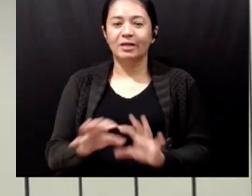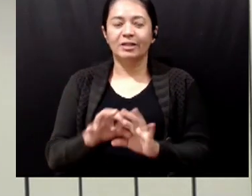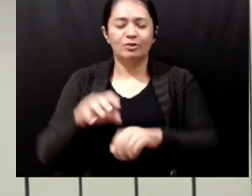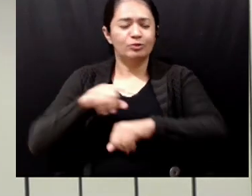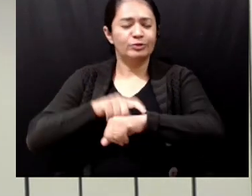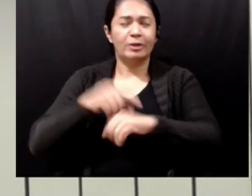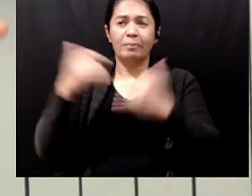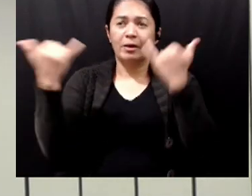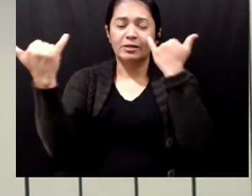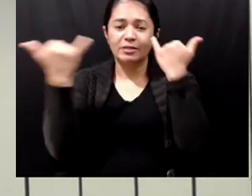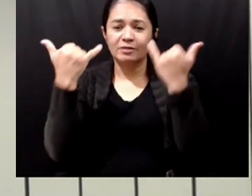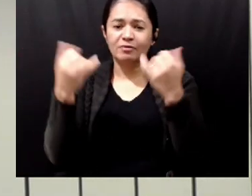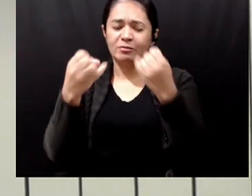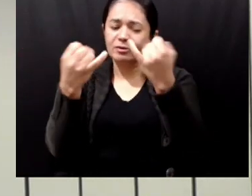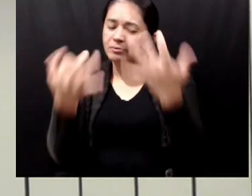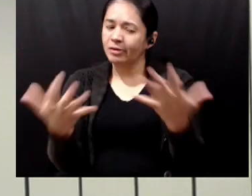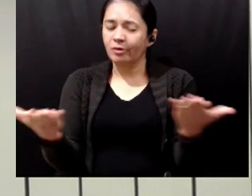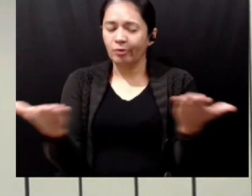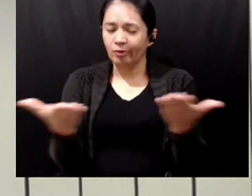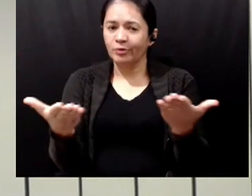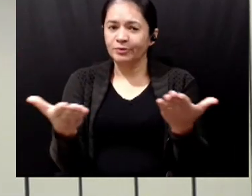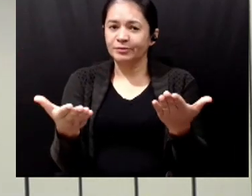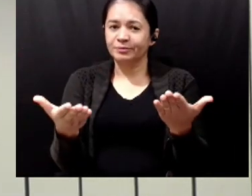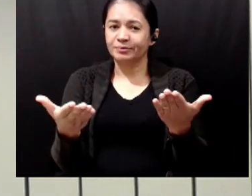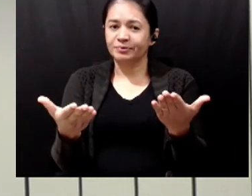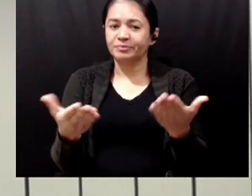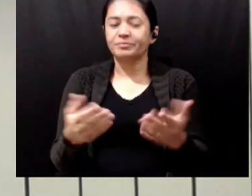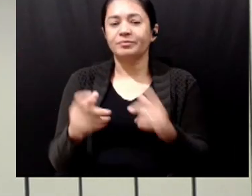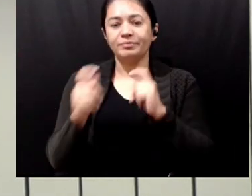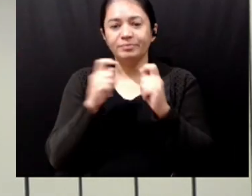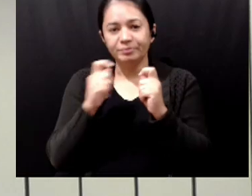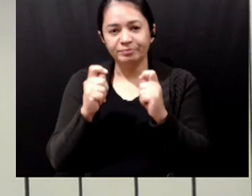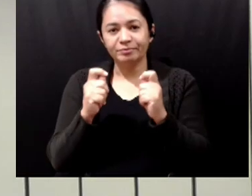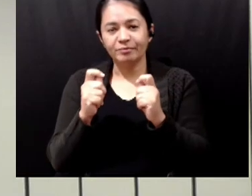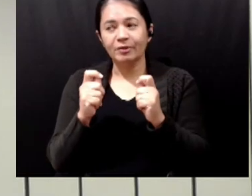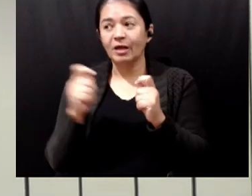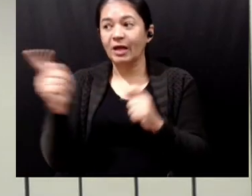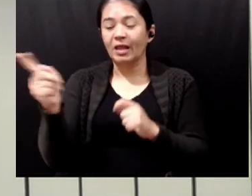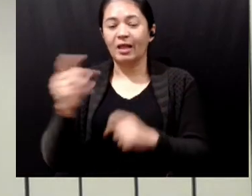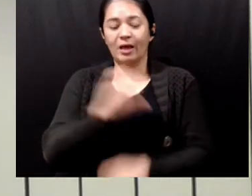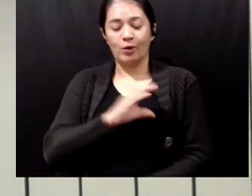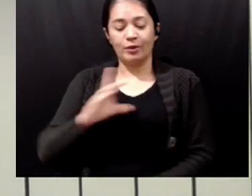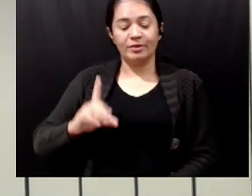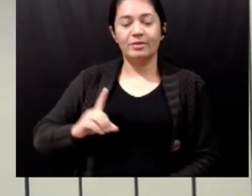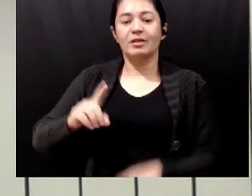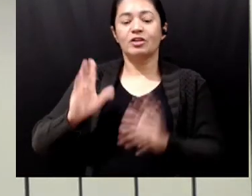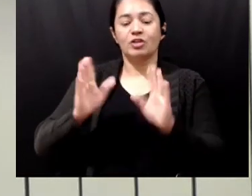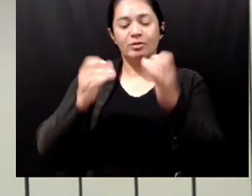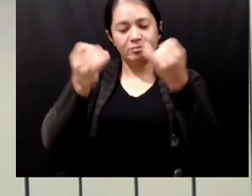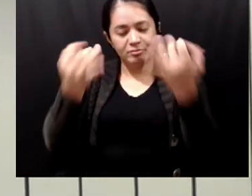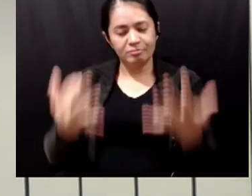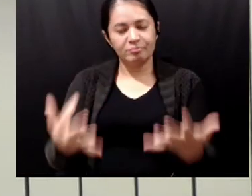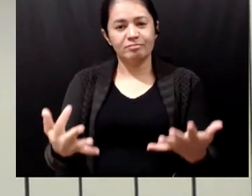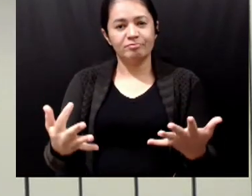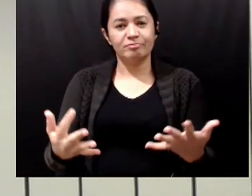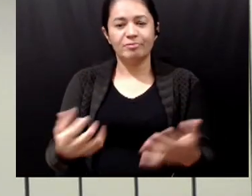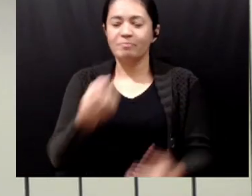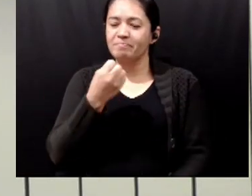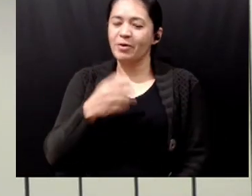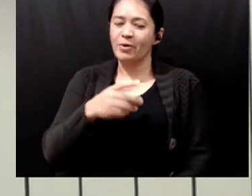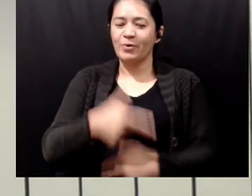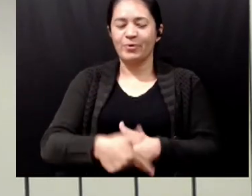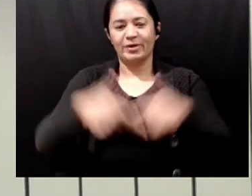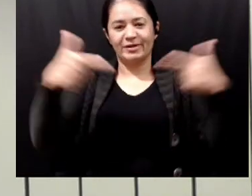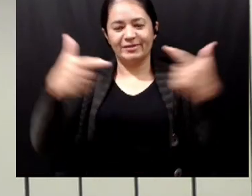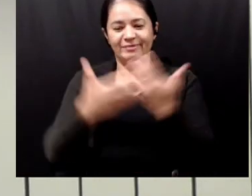passadas aqui pela Camila Garrido, que é a coordenadora do CEPAT, e boa sorte aos candidatos